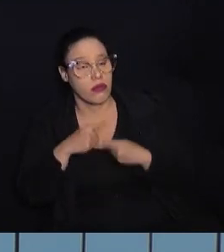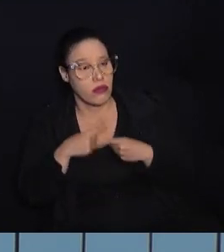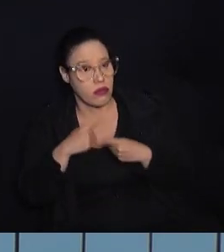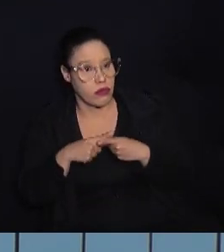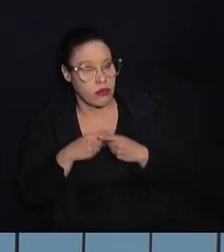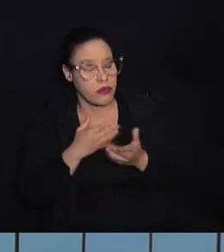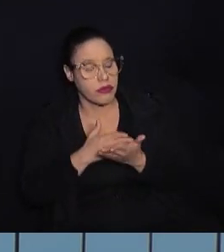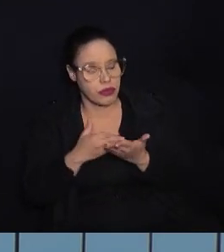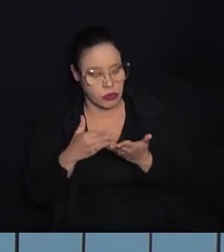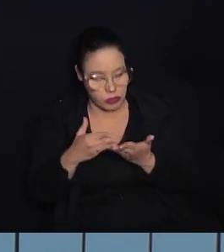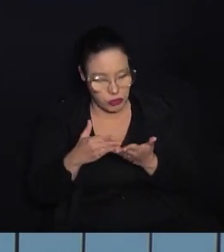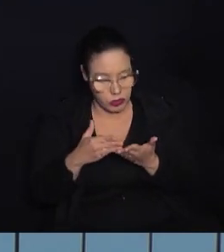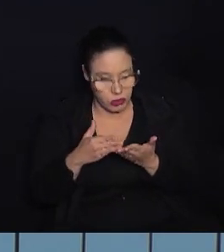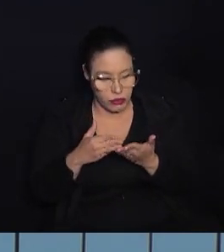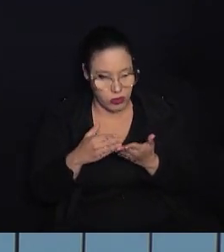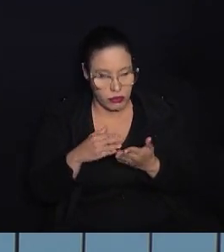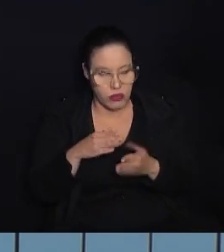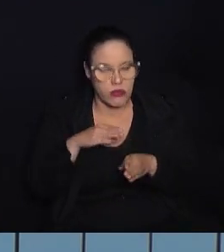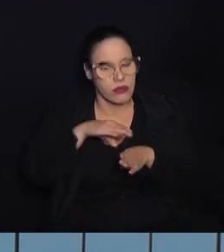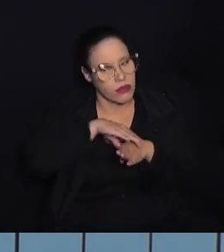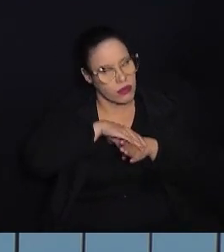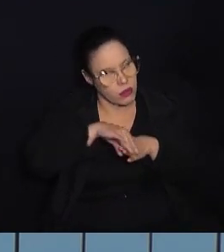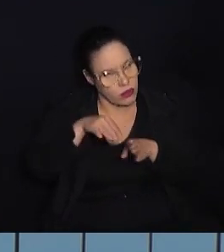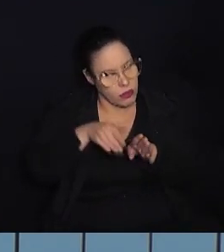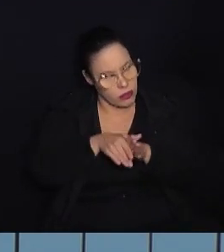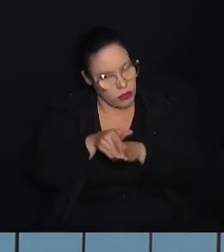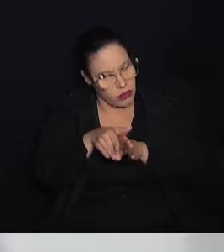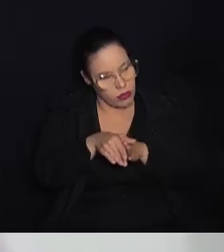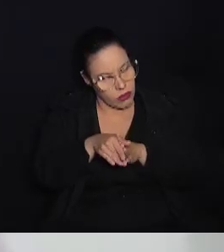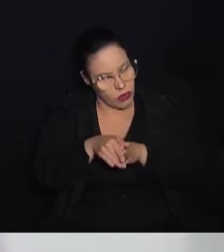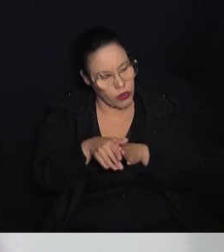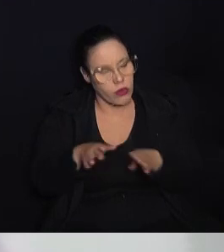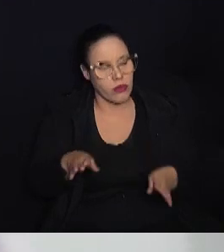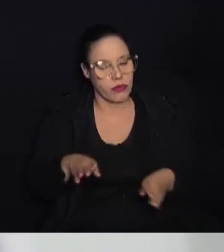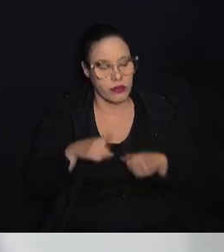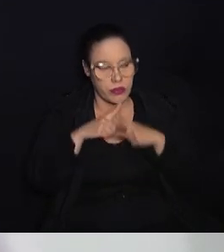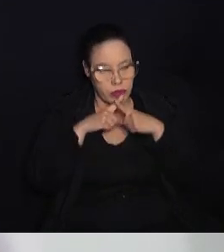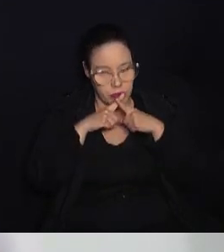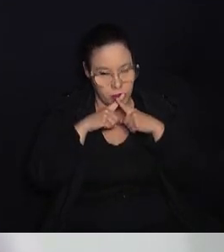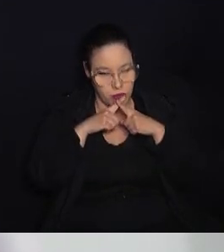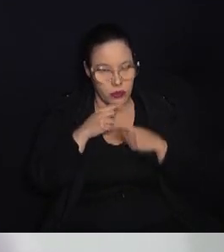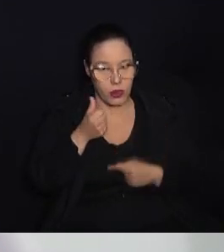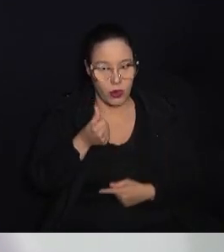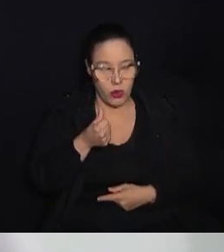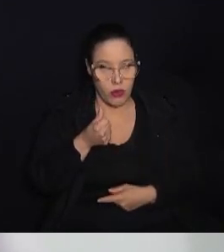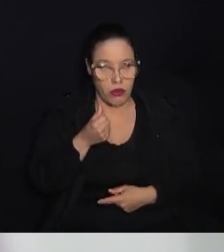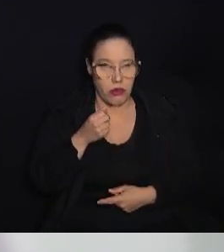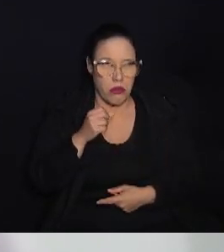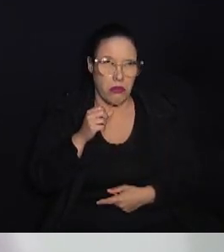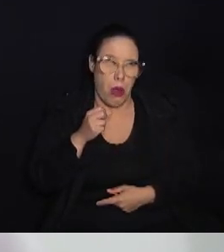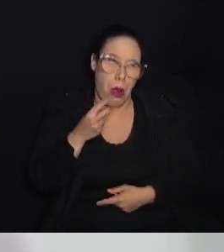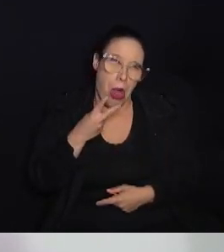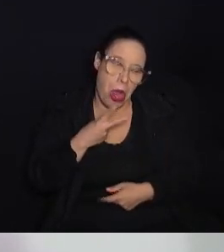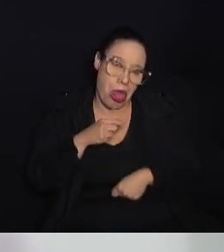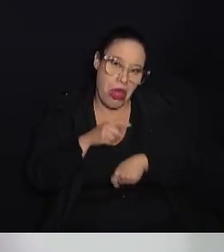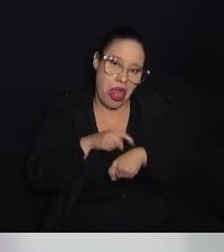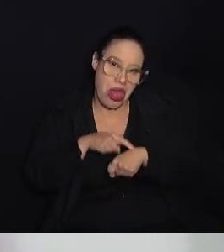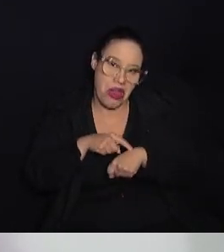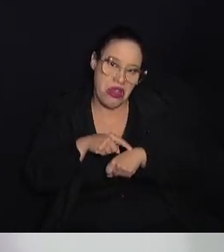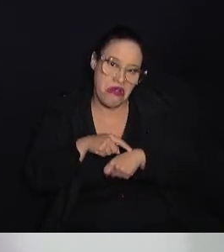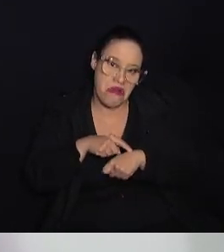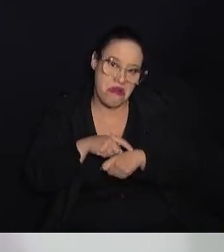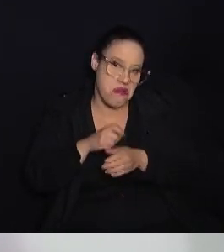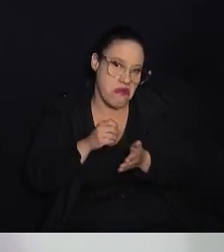porque inicialmente se recomendava que o teste fosse feito em jejum com 1 hora e 2 horas. Aí chegaram